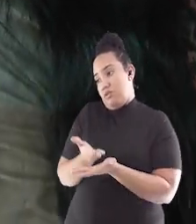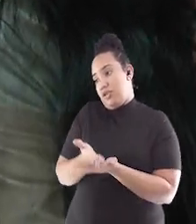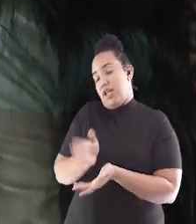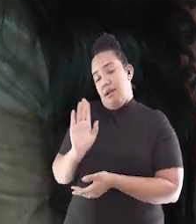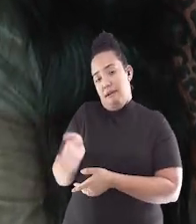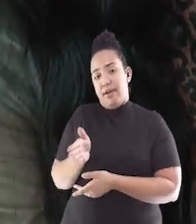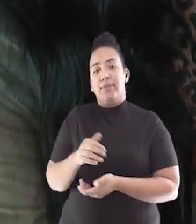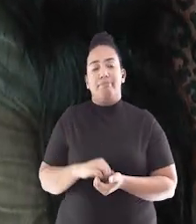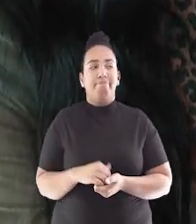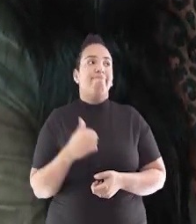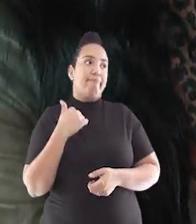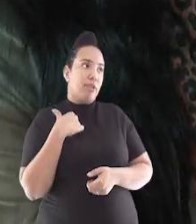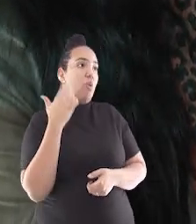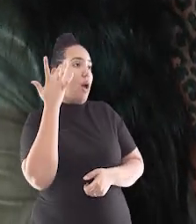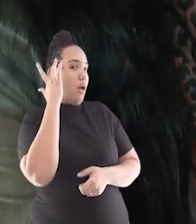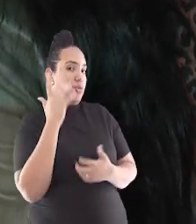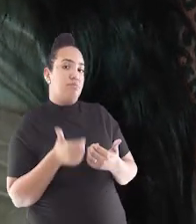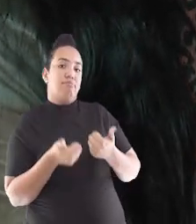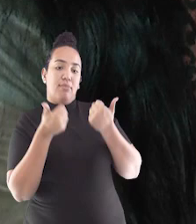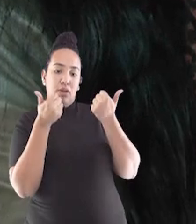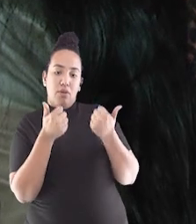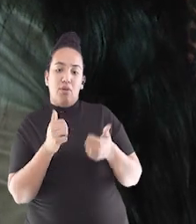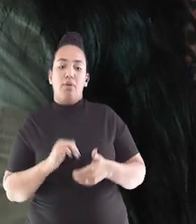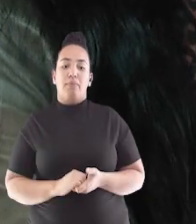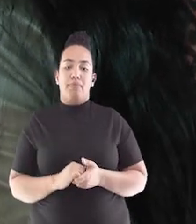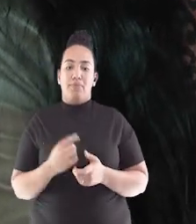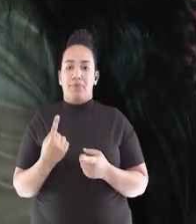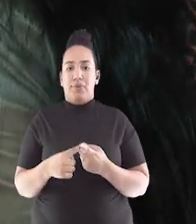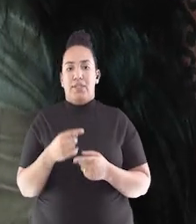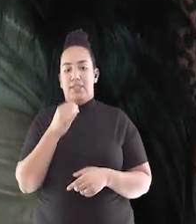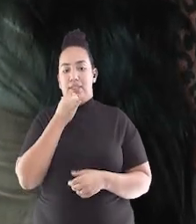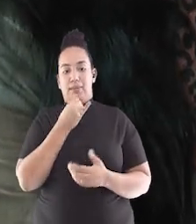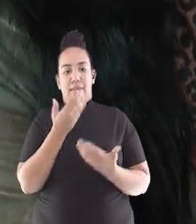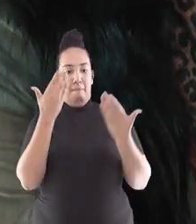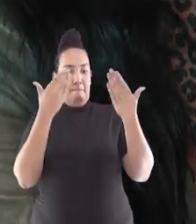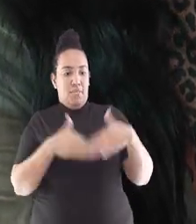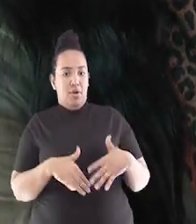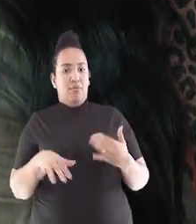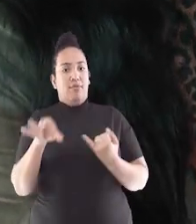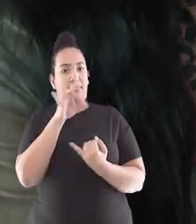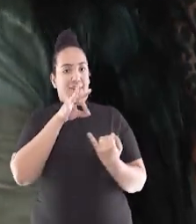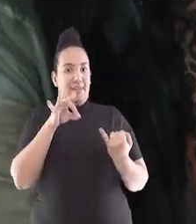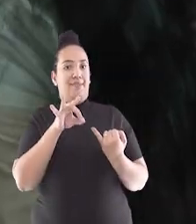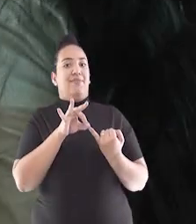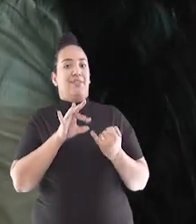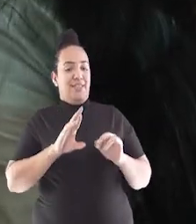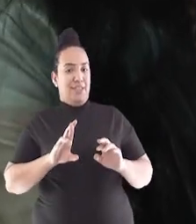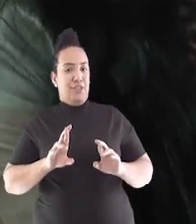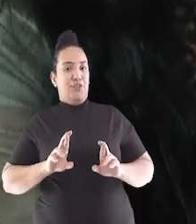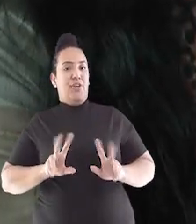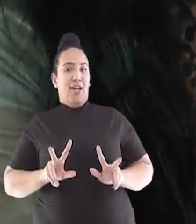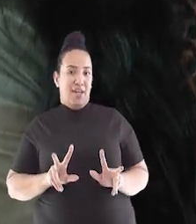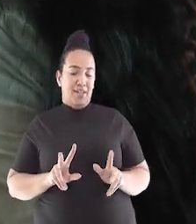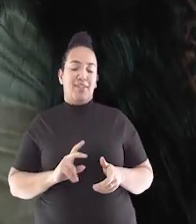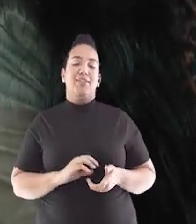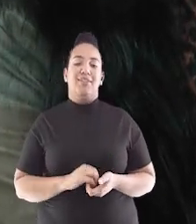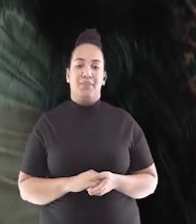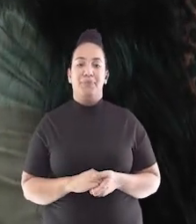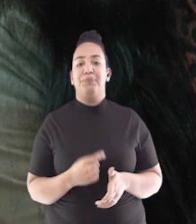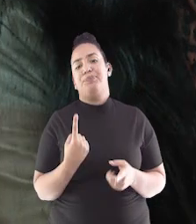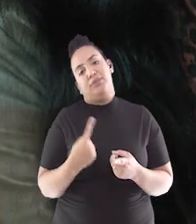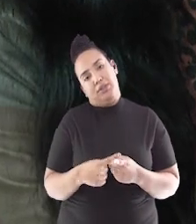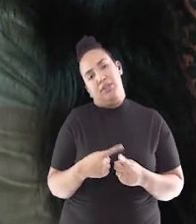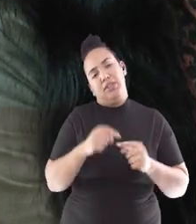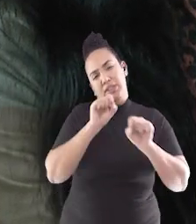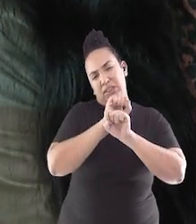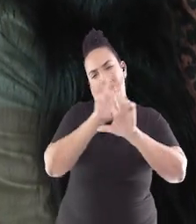minha cabeça, eu acho melhor. Aham. Porque não é uma prova do IFES, né? Não é. Porque,